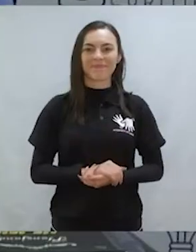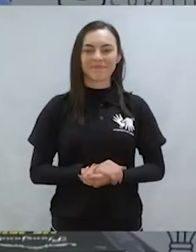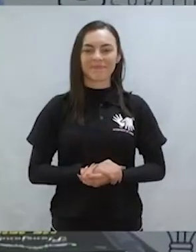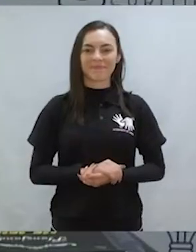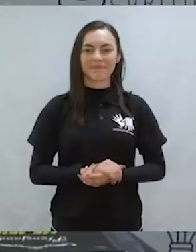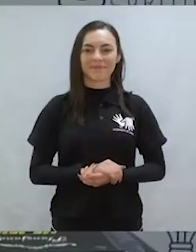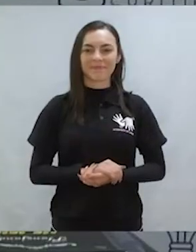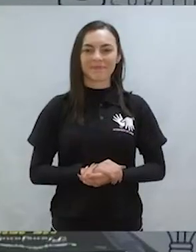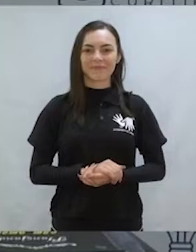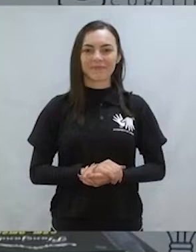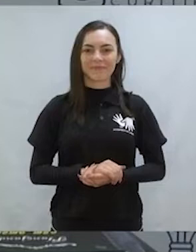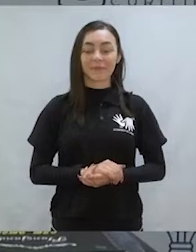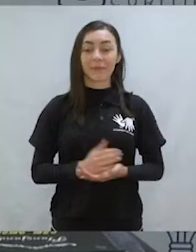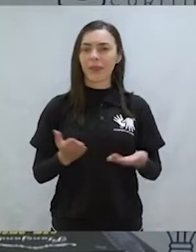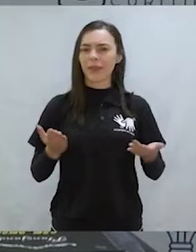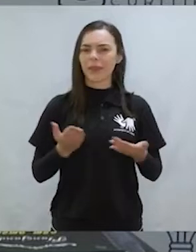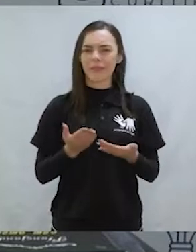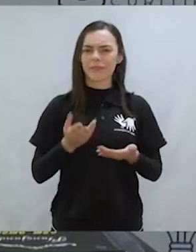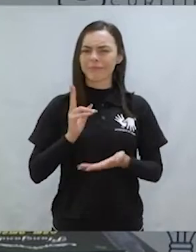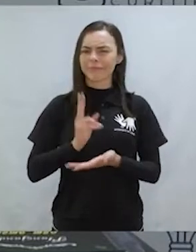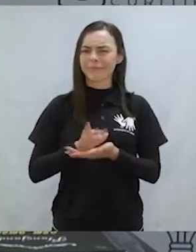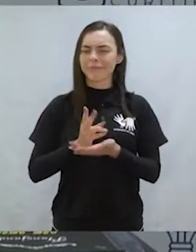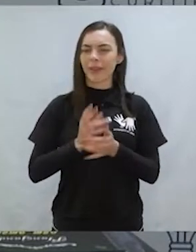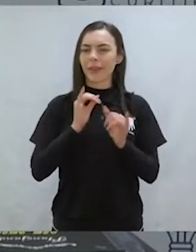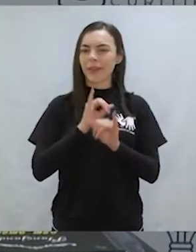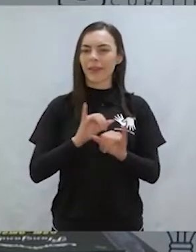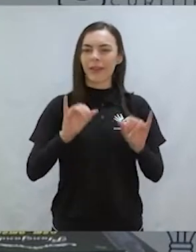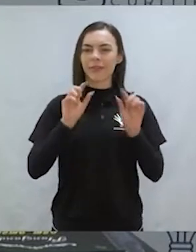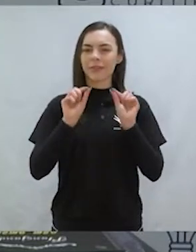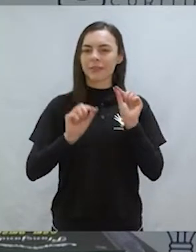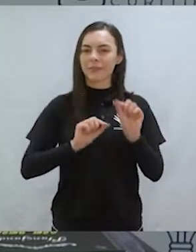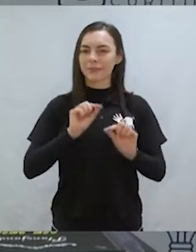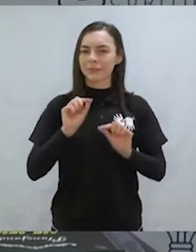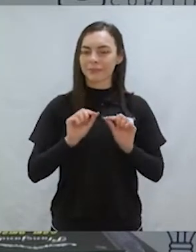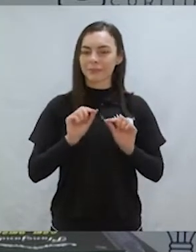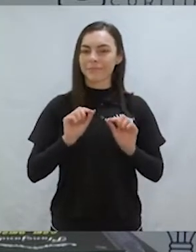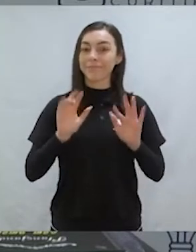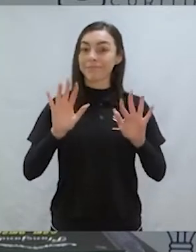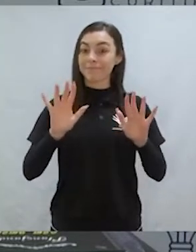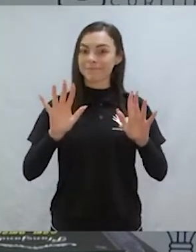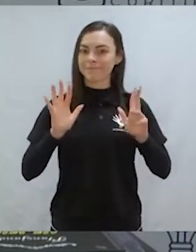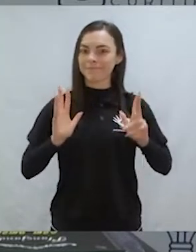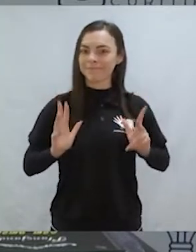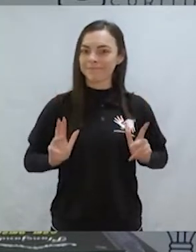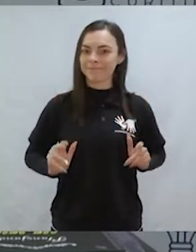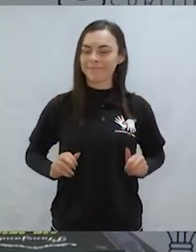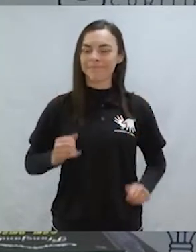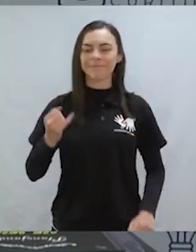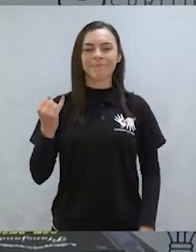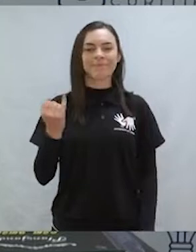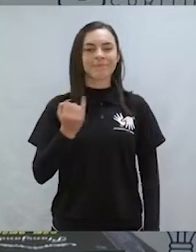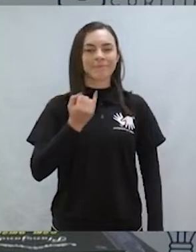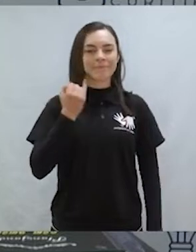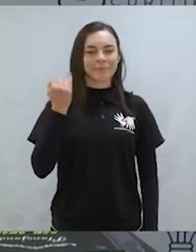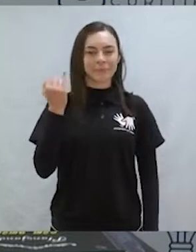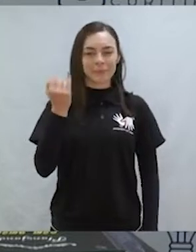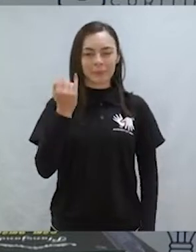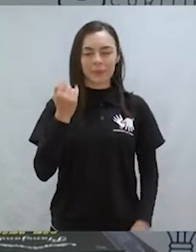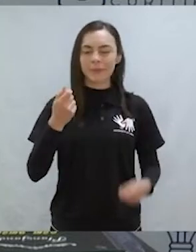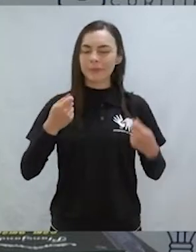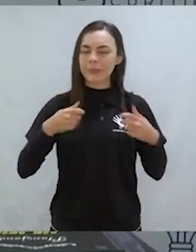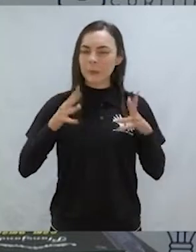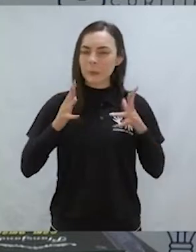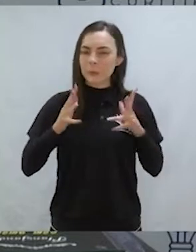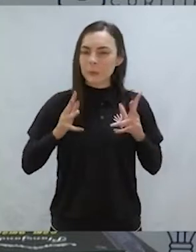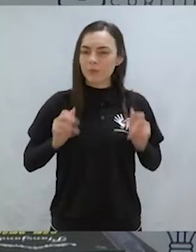bem-vindos. E o nosso recadinho de sempre, da importância de nós higienizarmos, deixarmos sempre